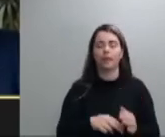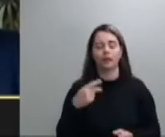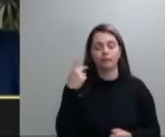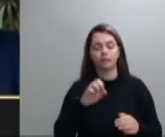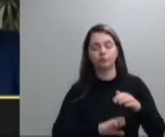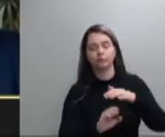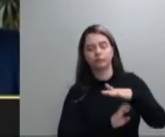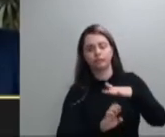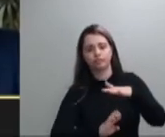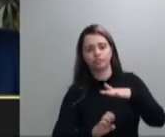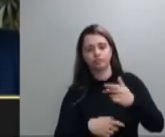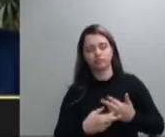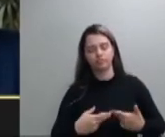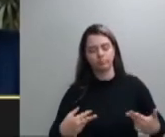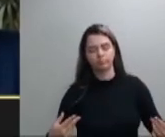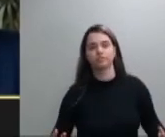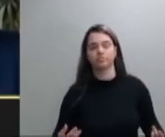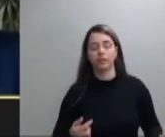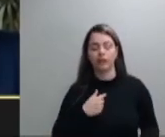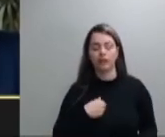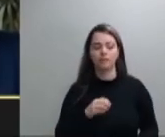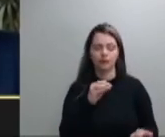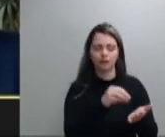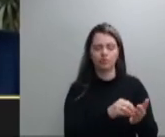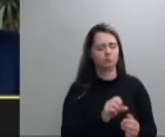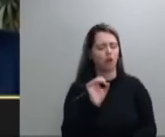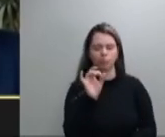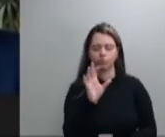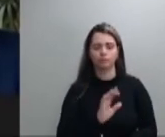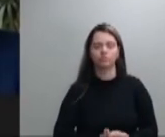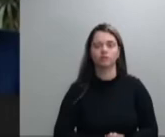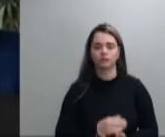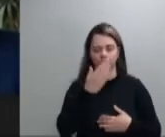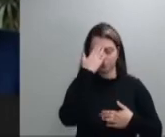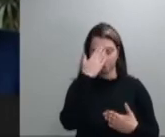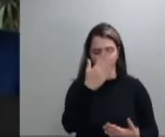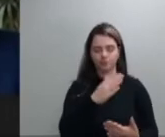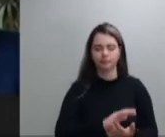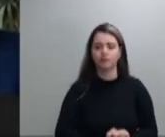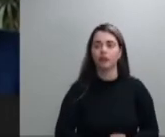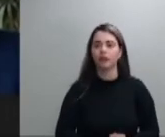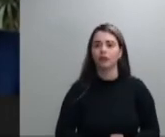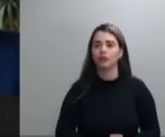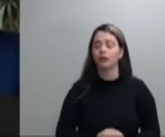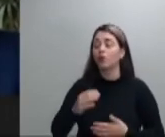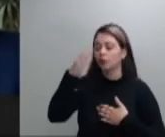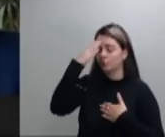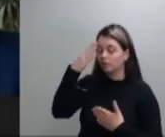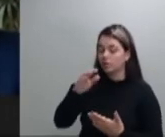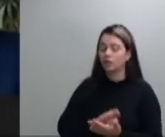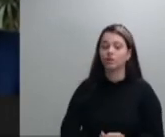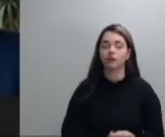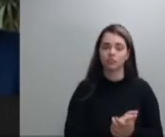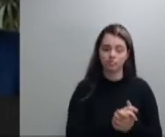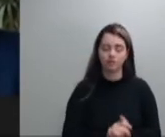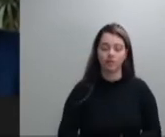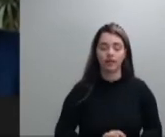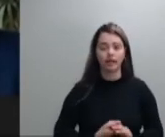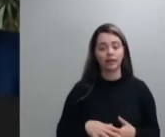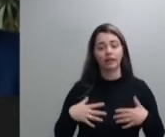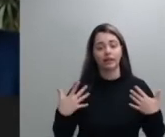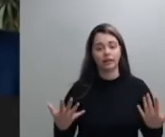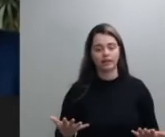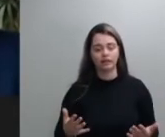sentido então a minha colocação apenas isso obrigado tomás pelo esclarecimento colho então o voto do ministro